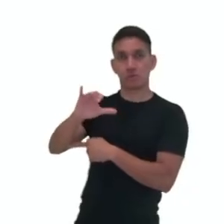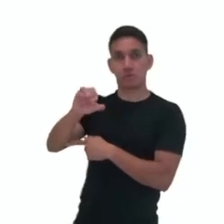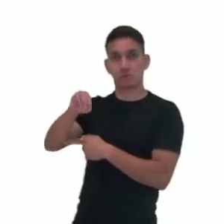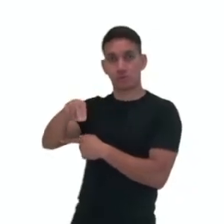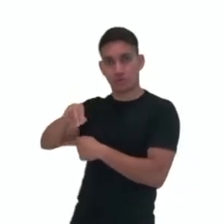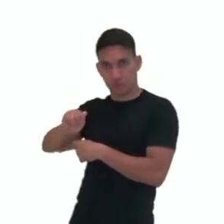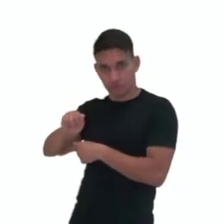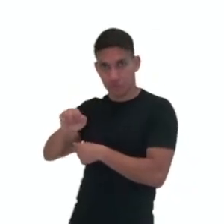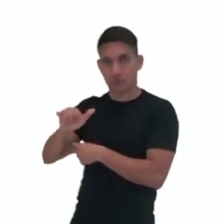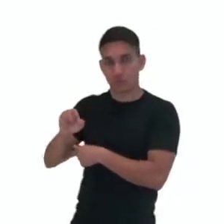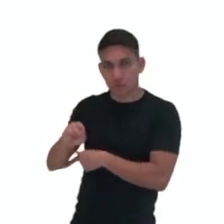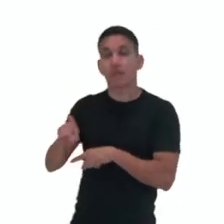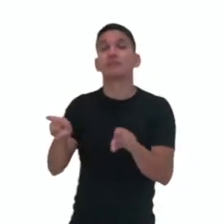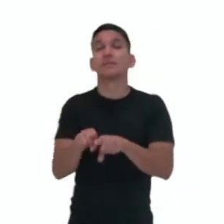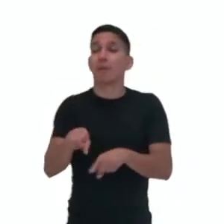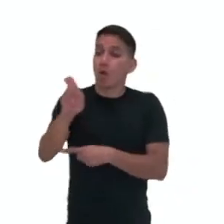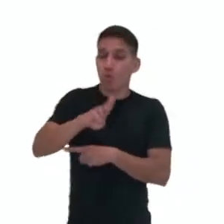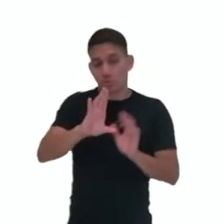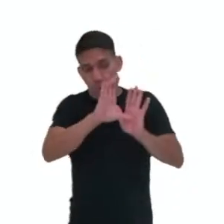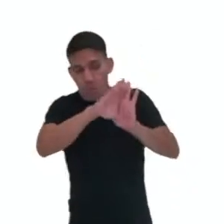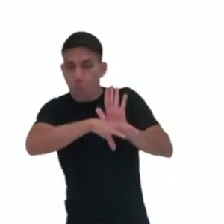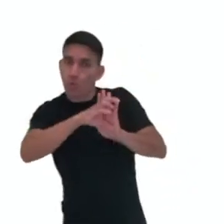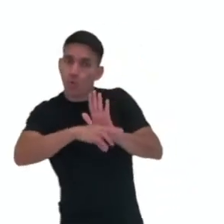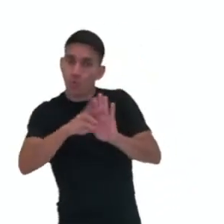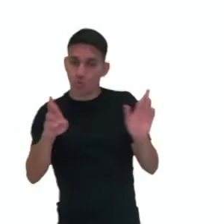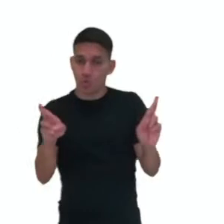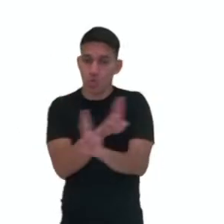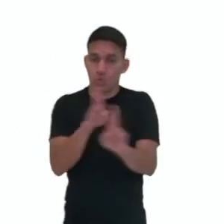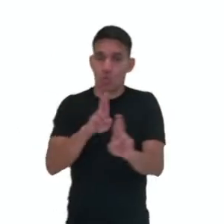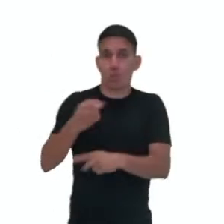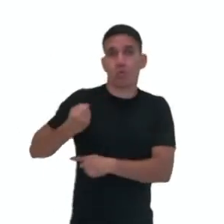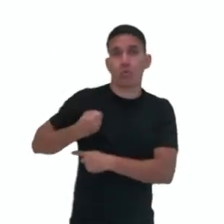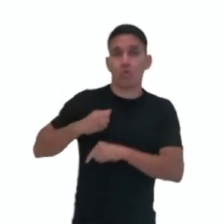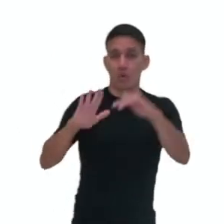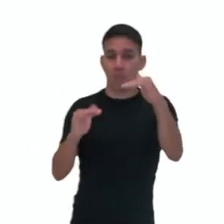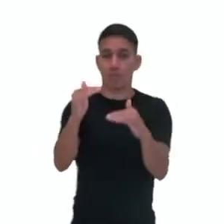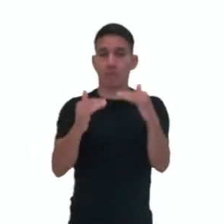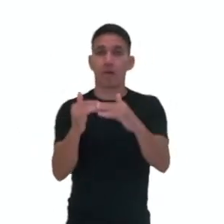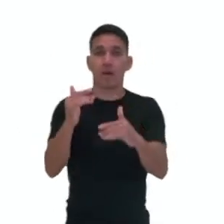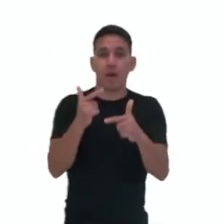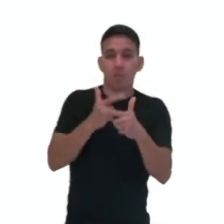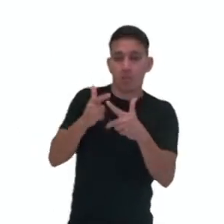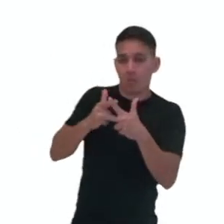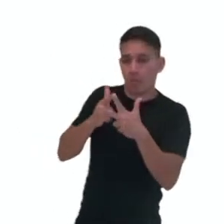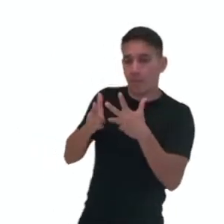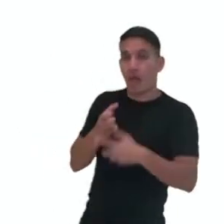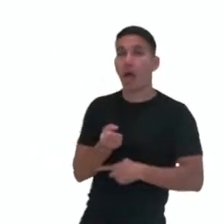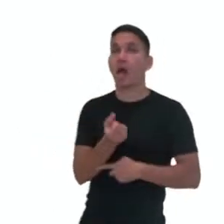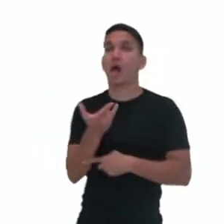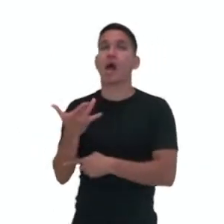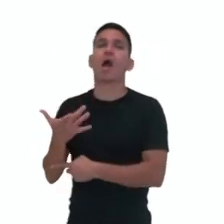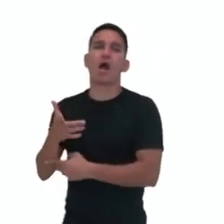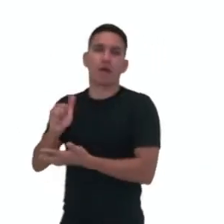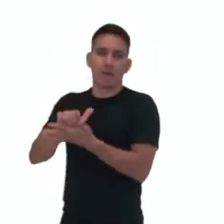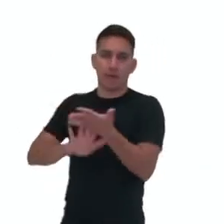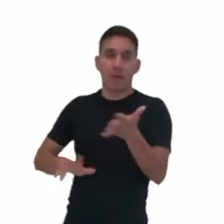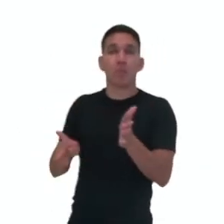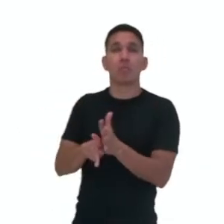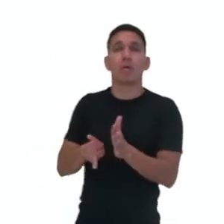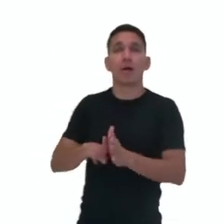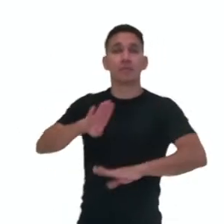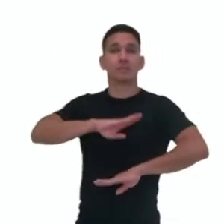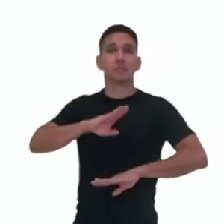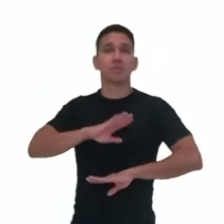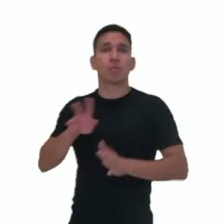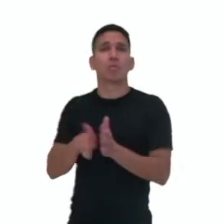de números diretamente proporcionais em situações problemas, que são situações práticas do nosso